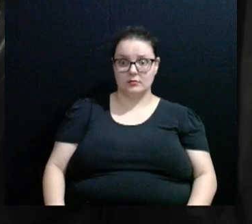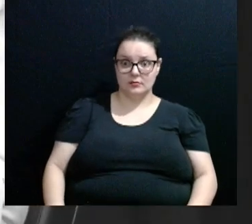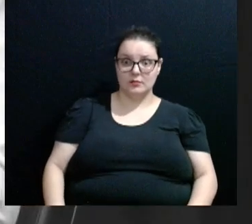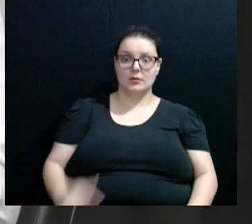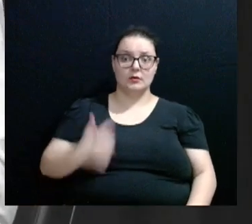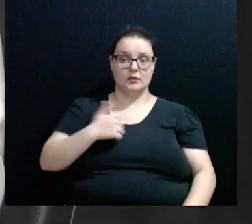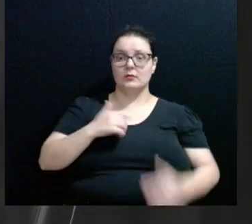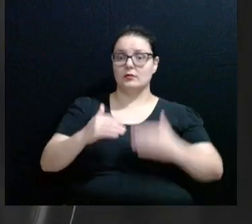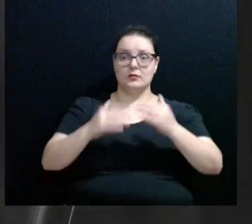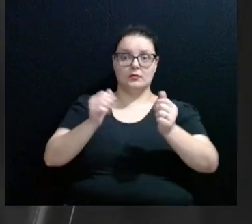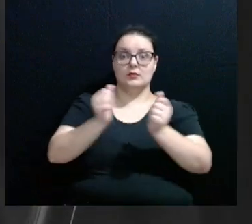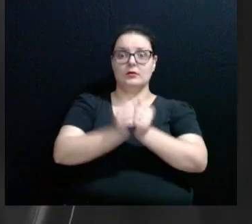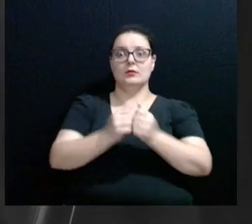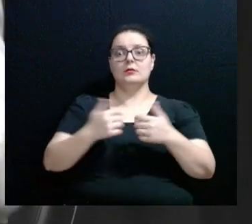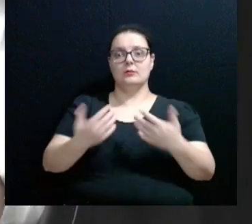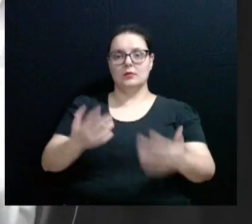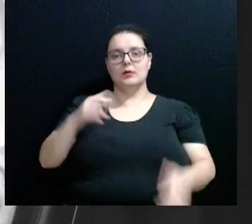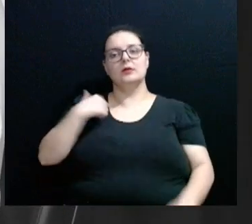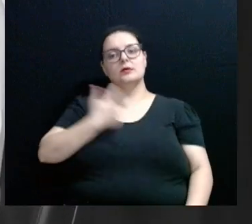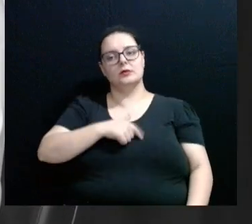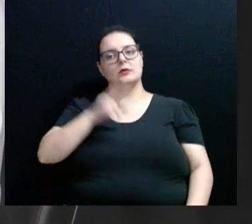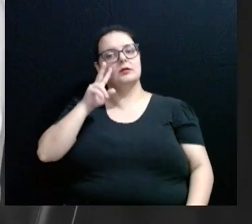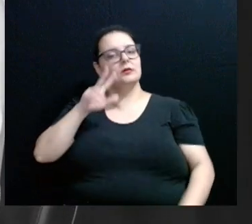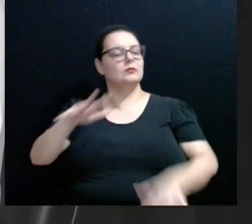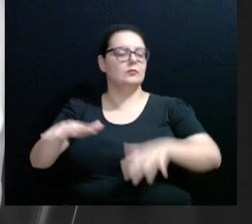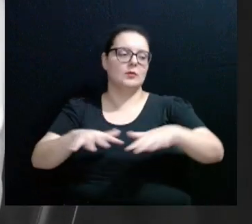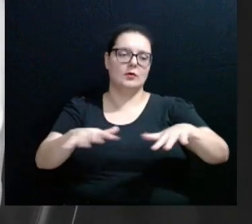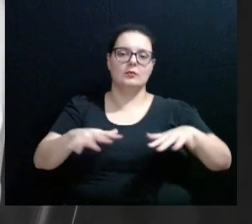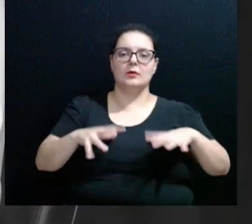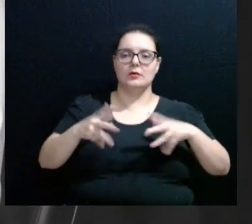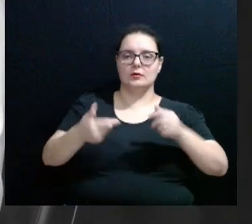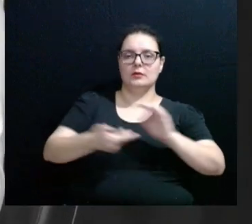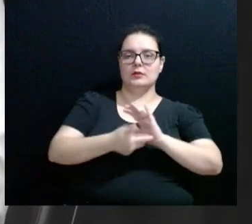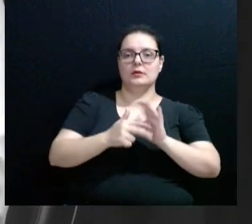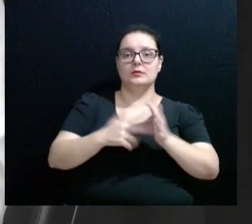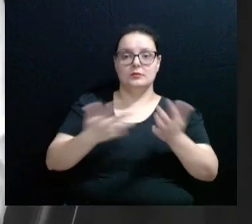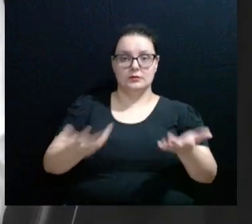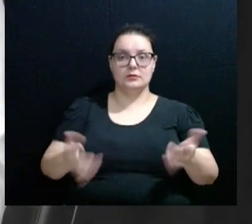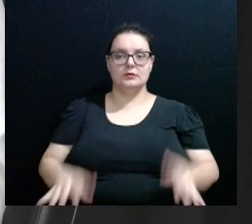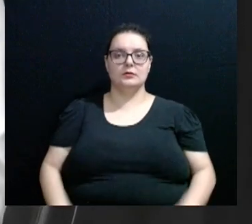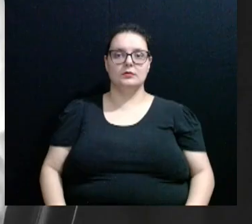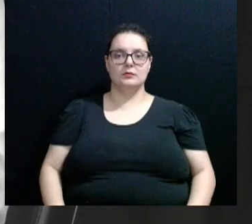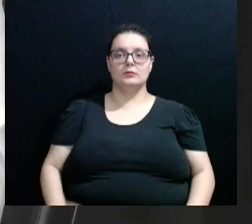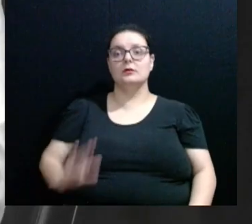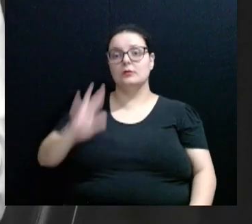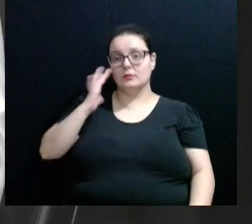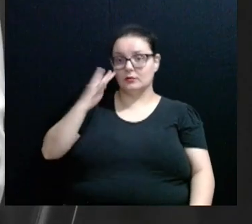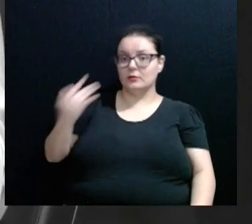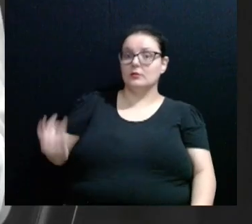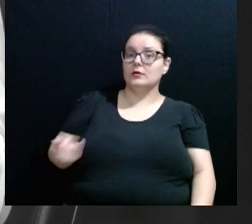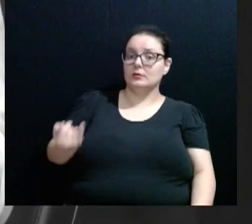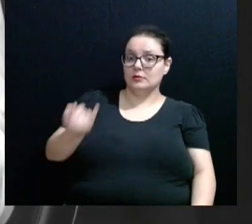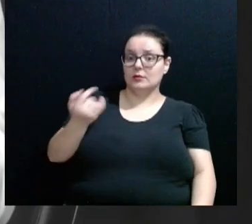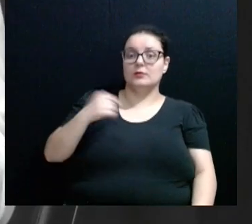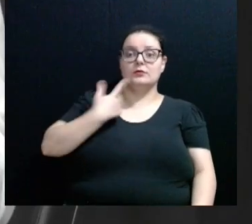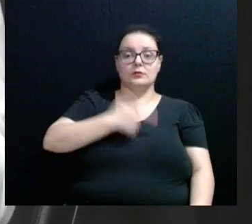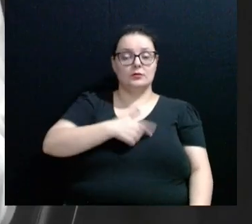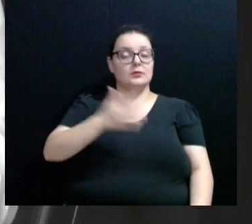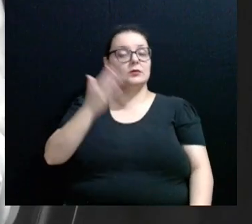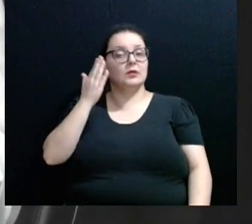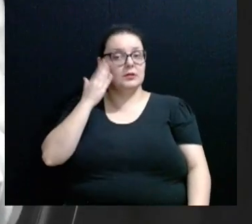construindo junto. Mas a gente vê que tem toda uma mobilização nesse sentido e o que eu acho importante é a gente entender que